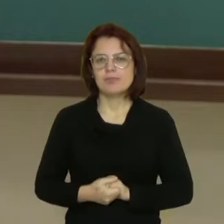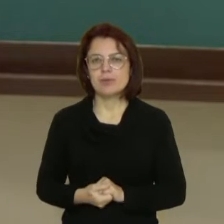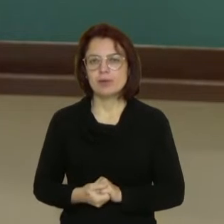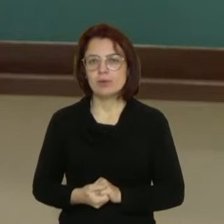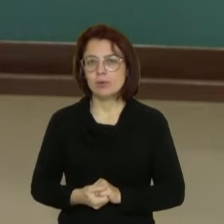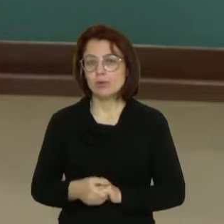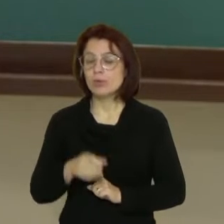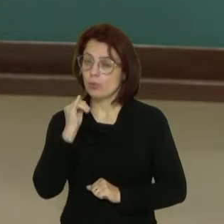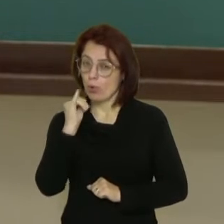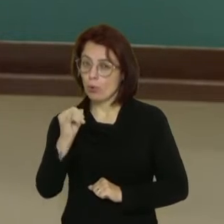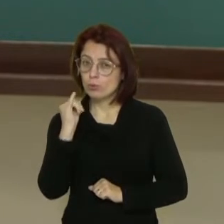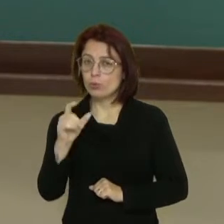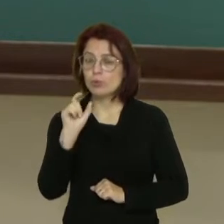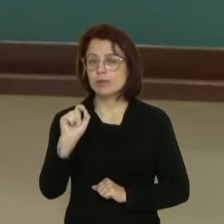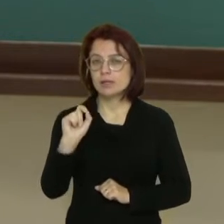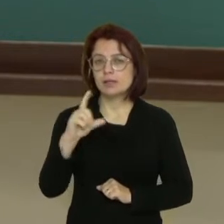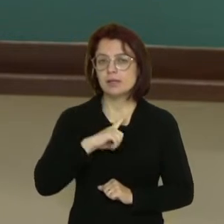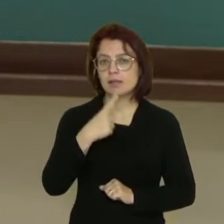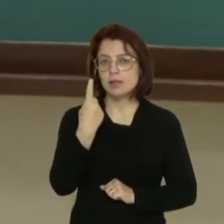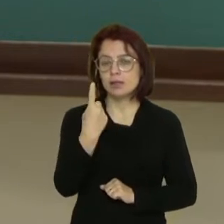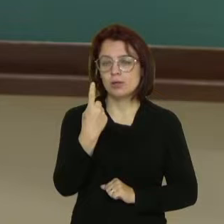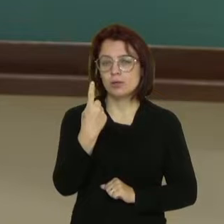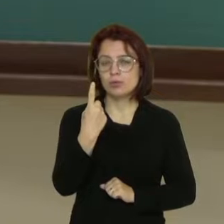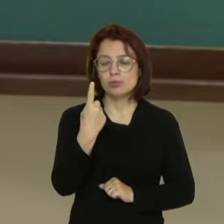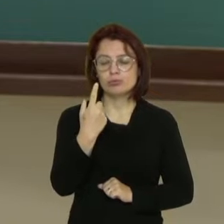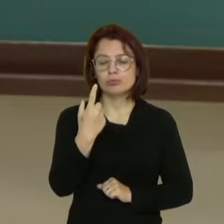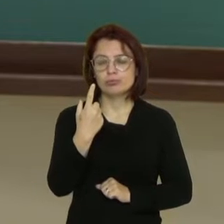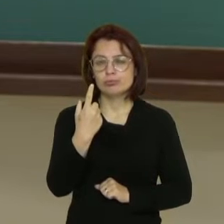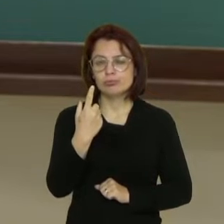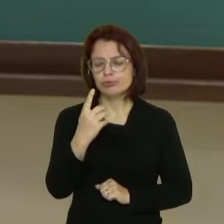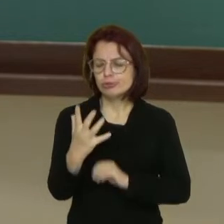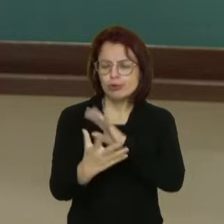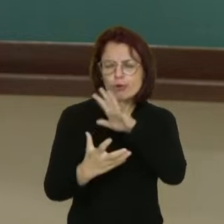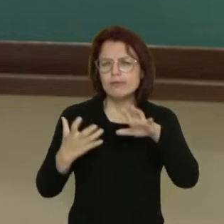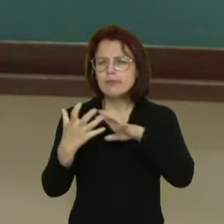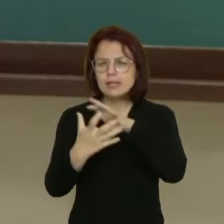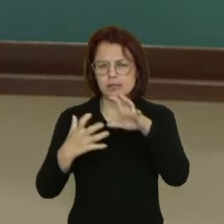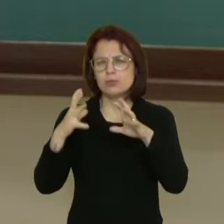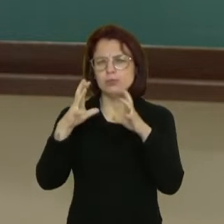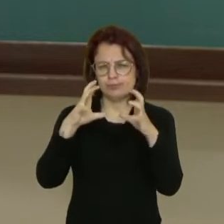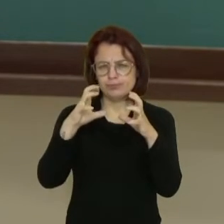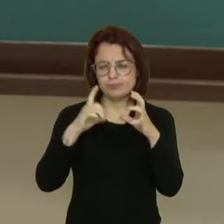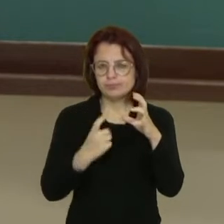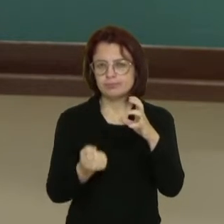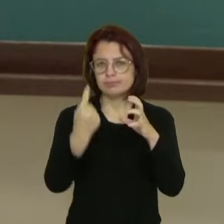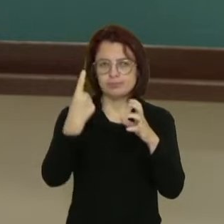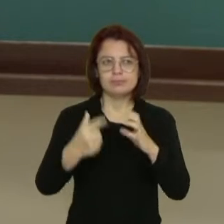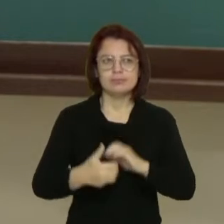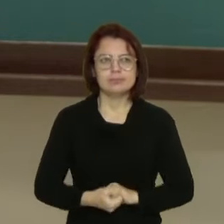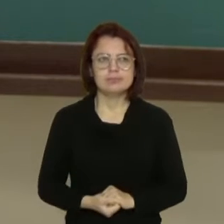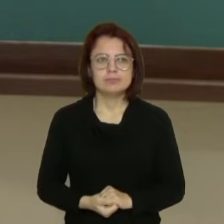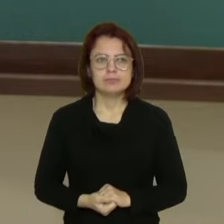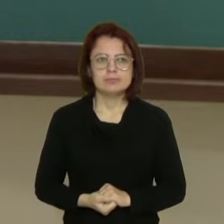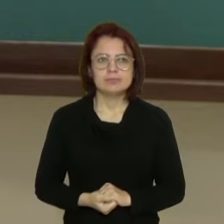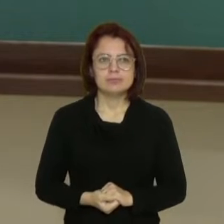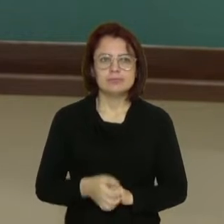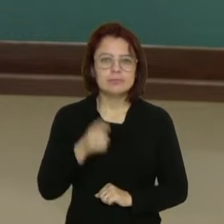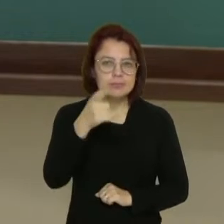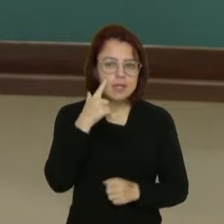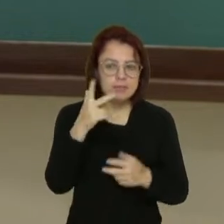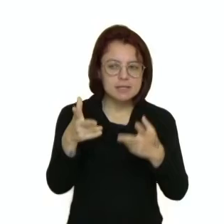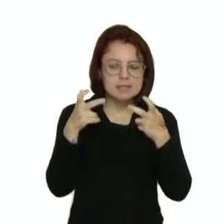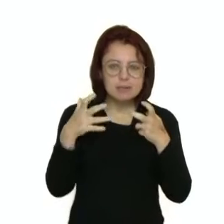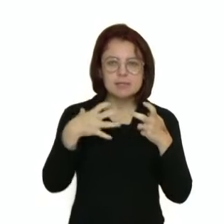dia. Já o conto tem um único núcleo gerador, um conflito bem evidenciado. Consegue